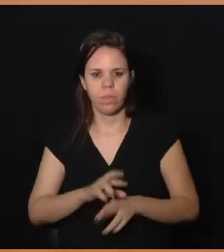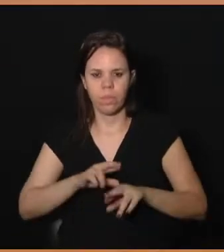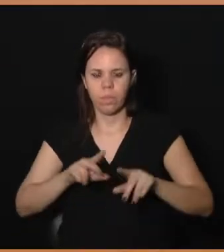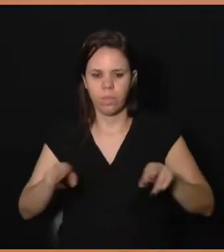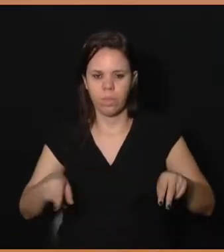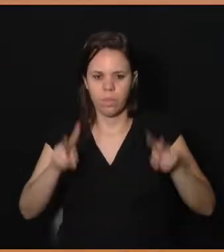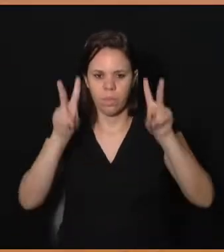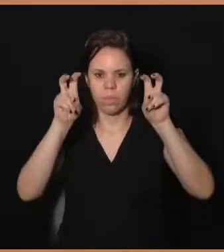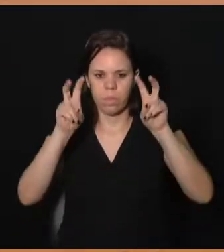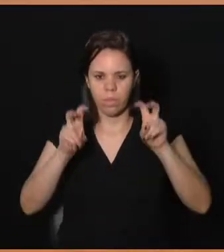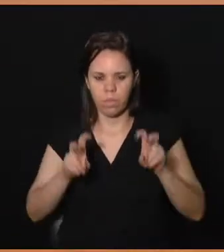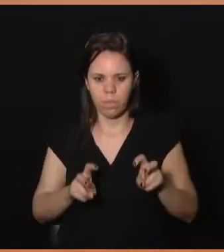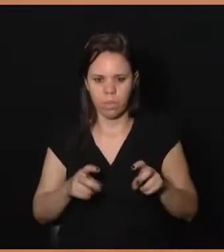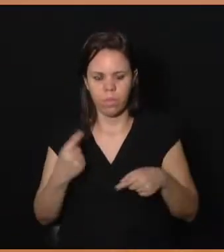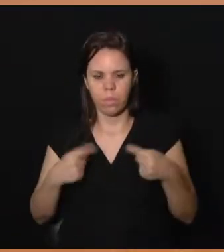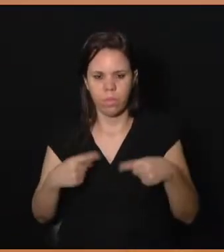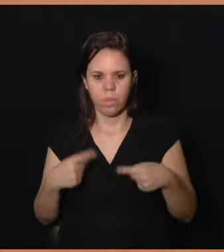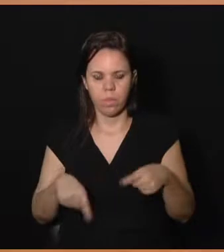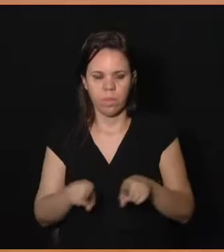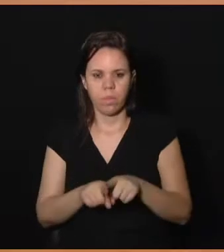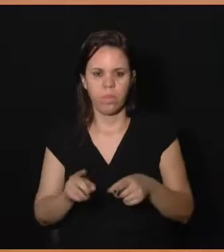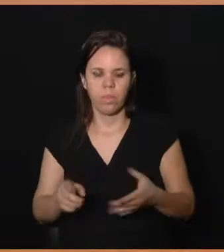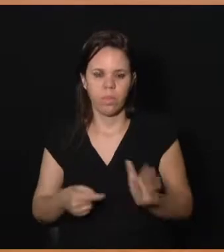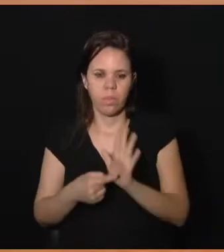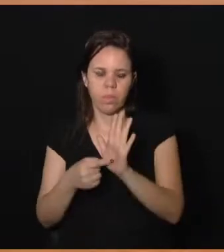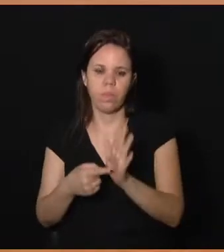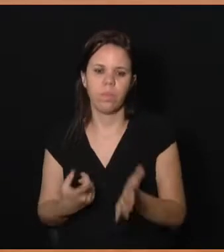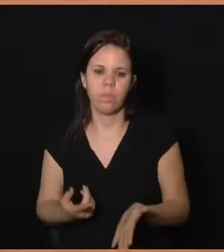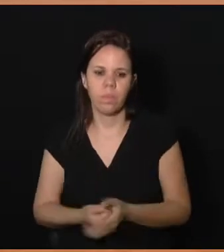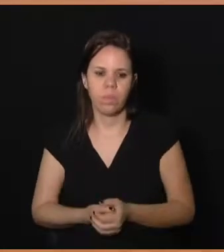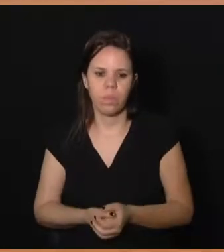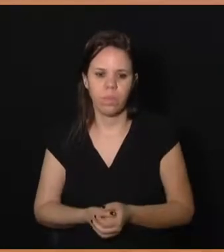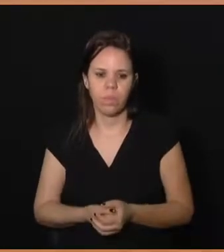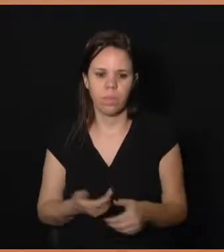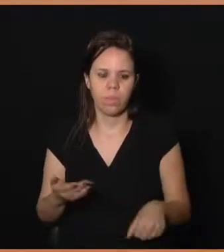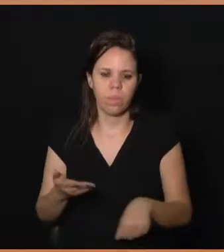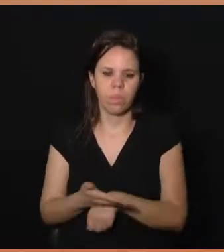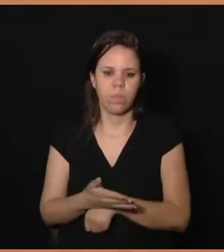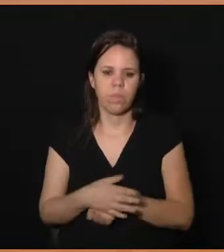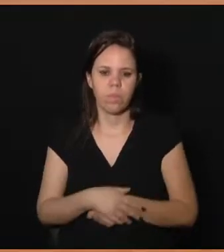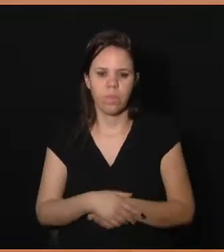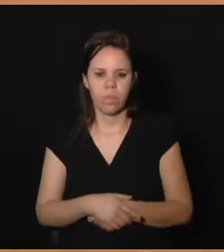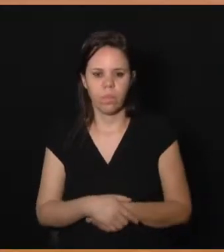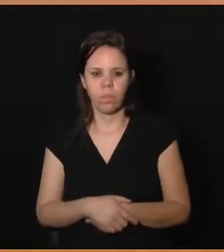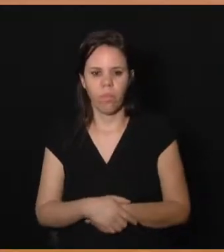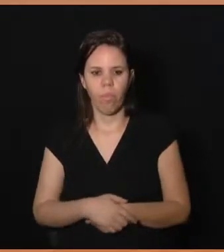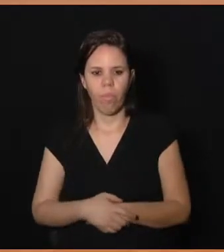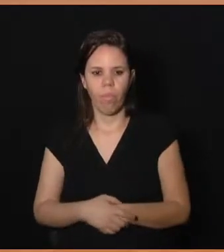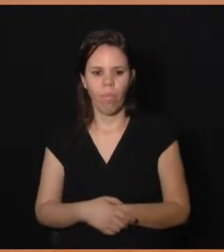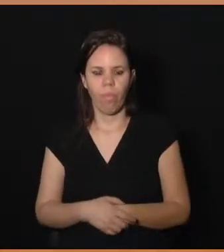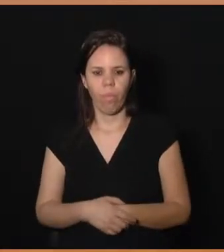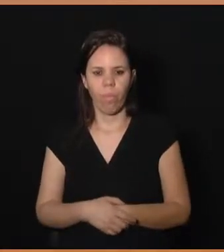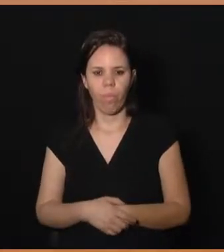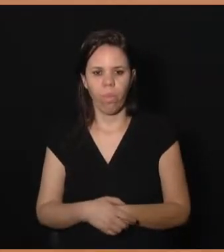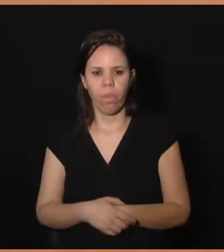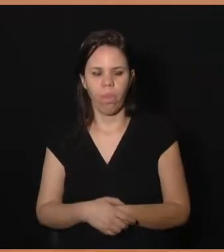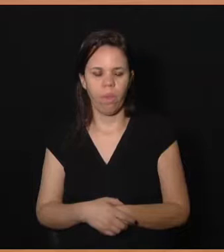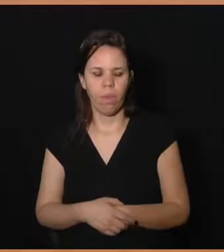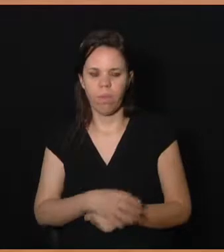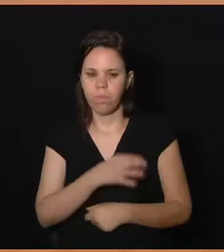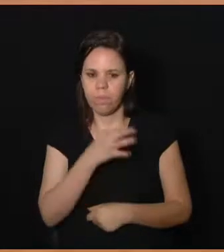debates, grandes temas, grandes apresentações, visitas, Acho que graças a